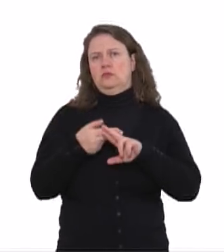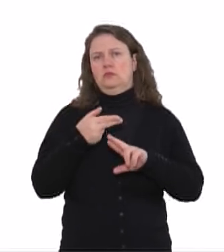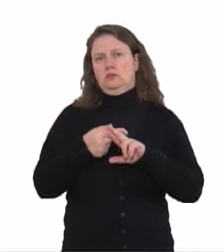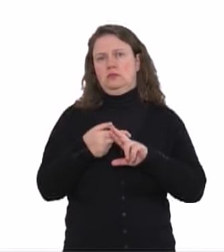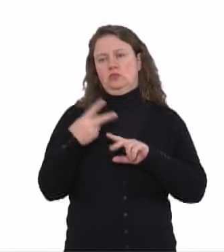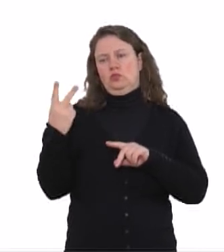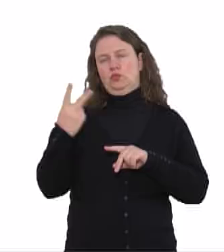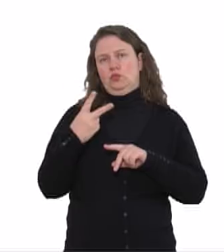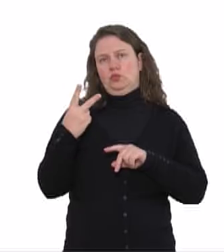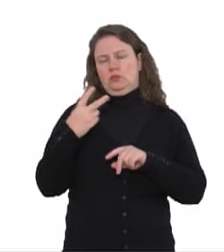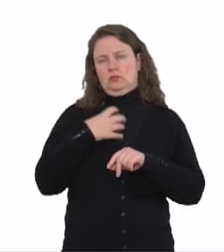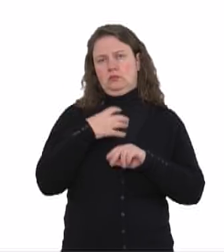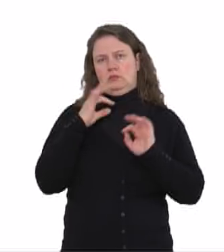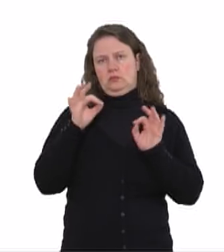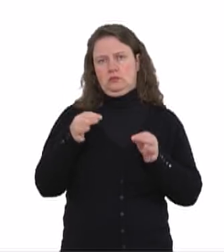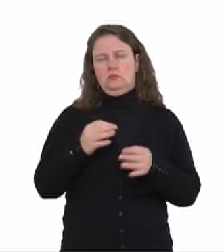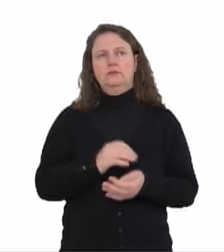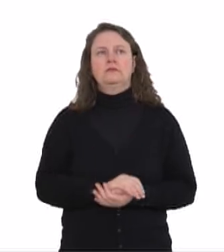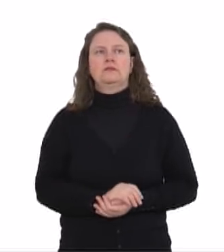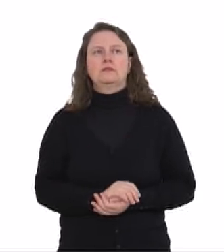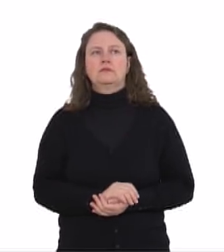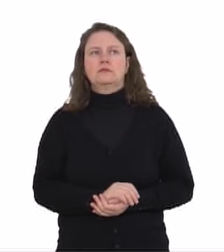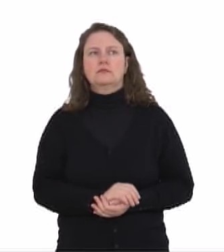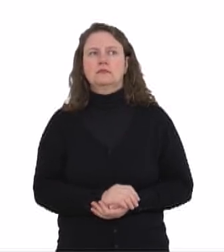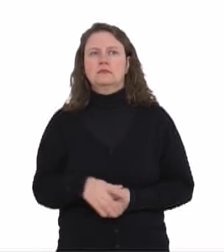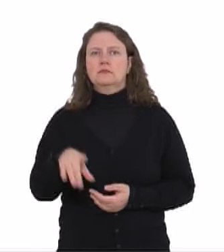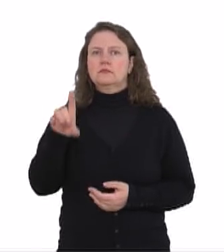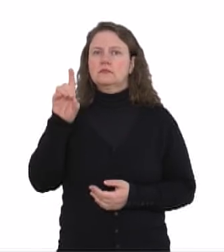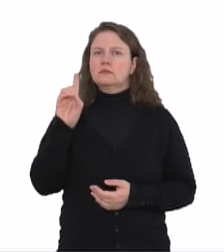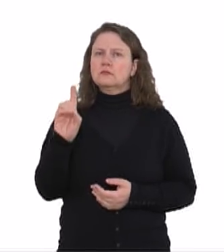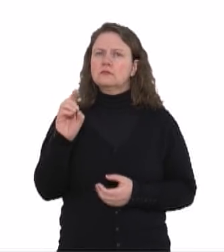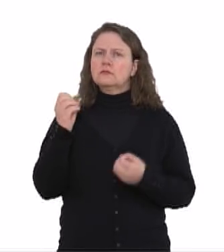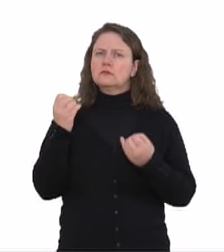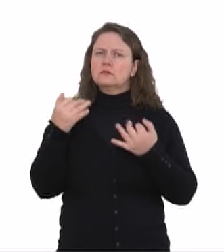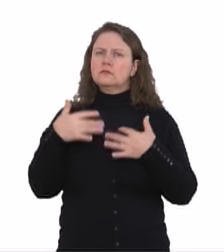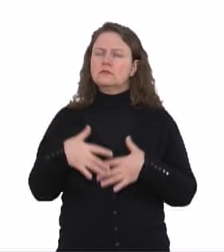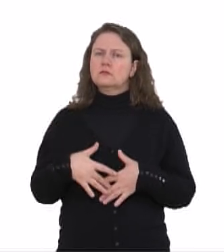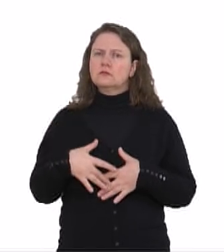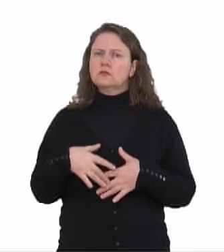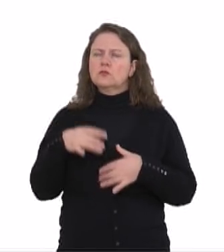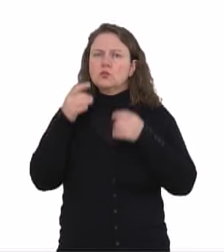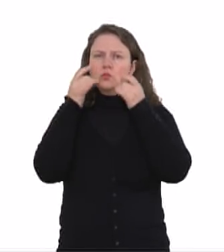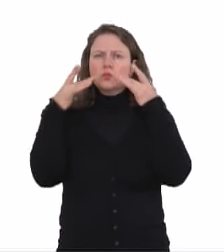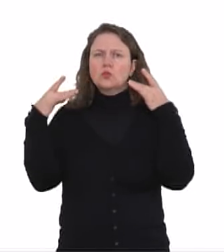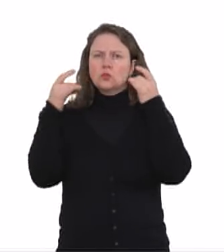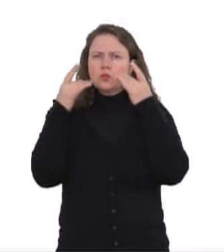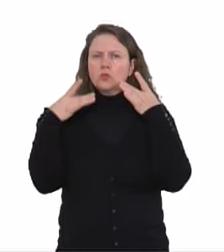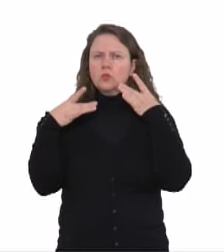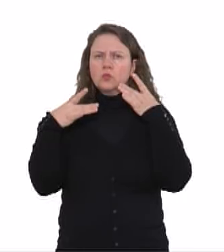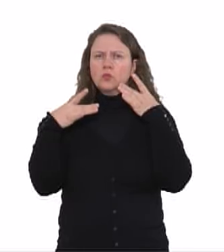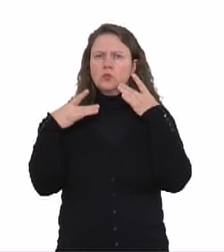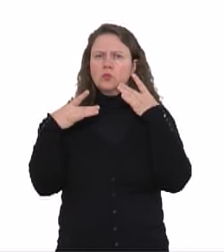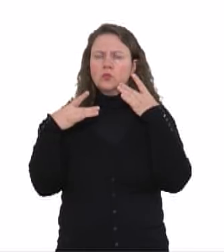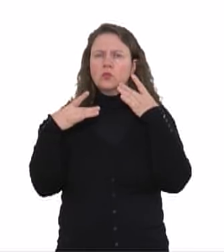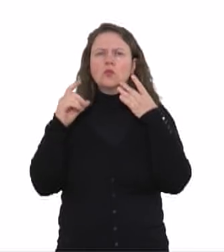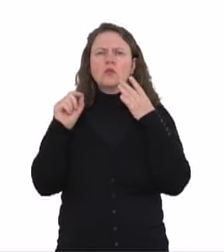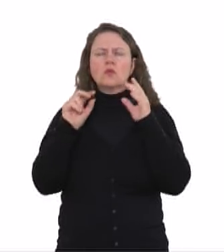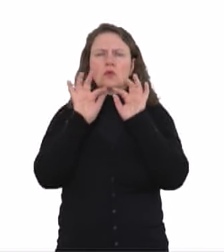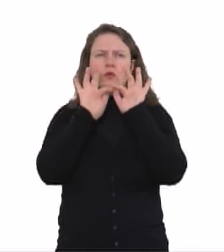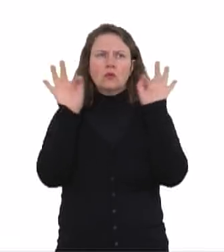contraída. E letra D, o que o Garfield quer dizer com a frase I'm not a morning